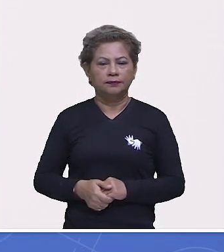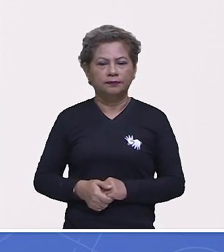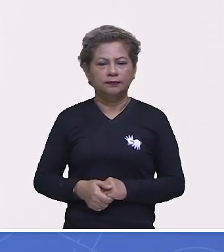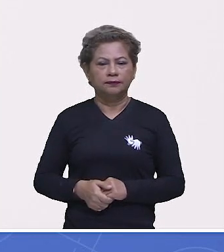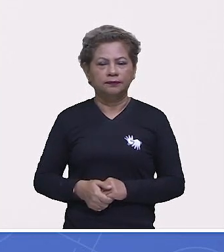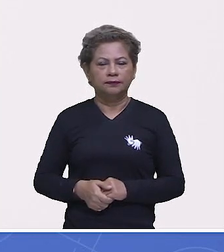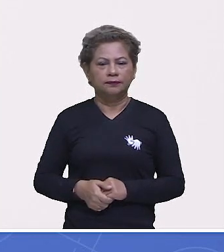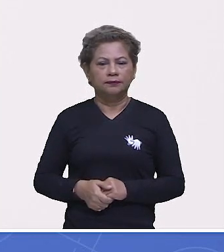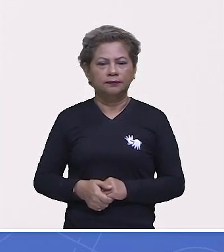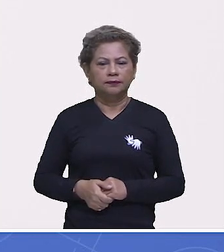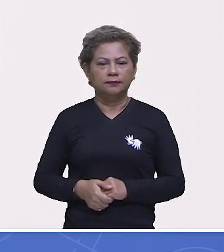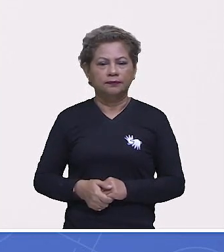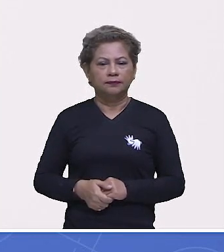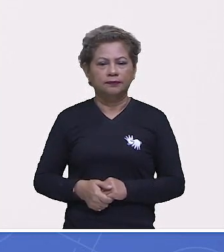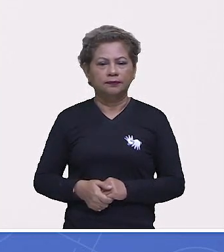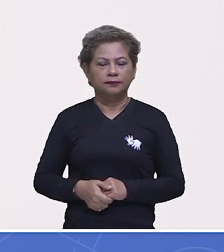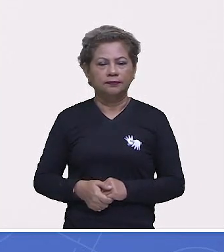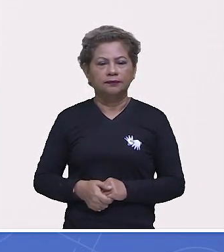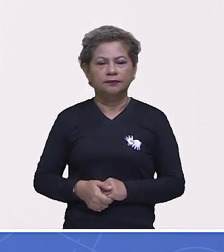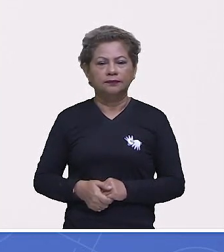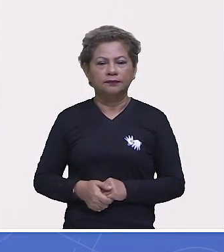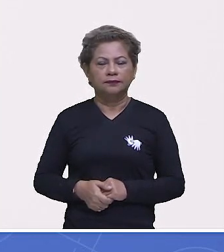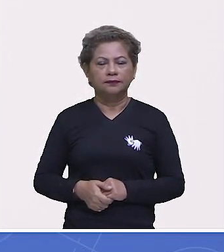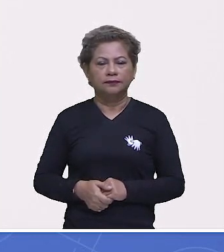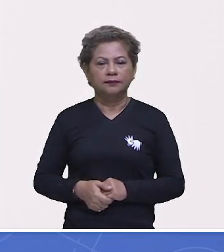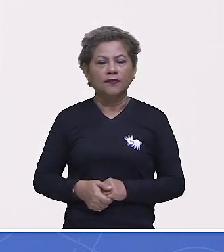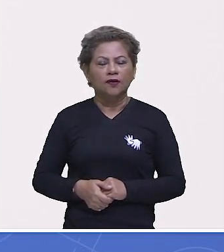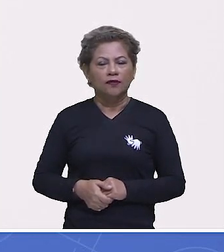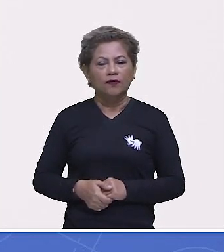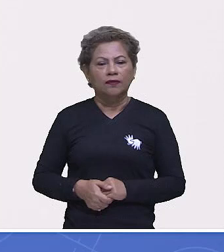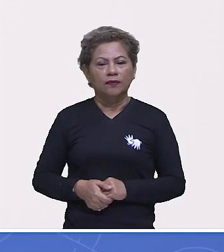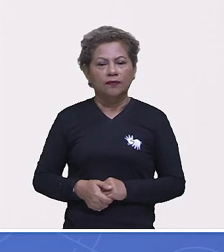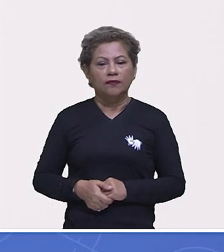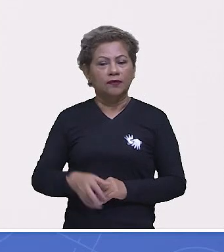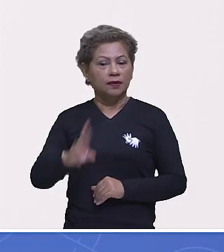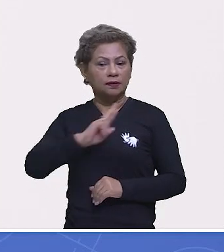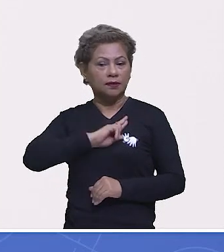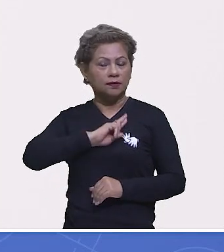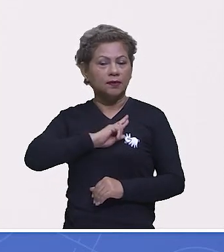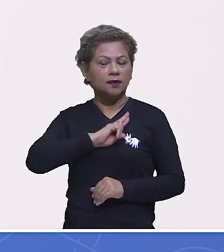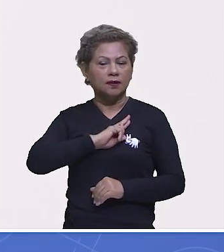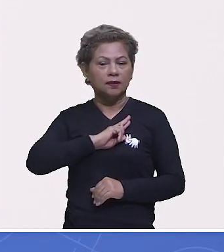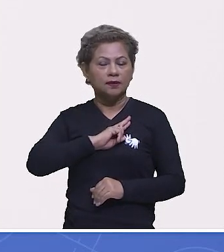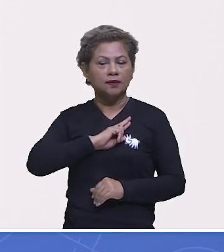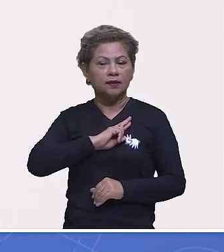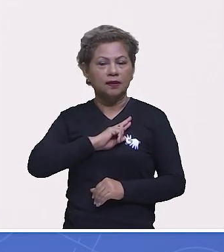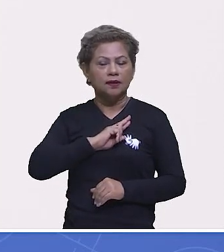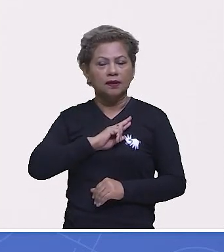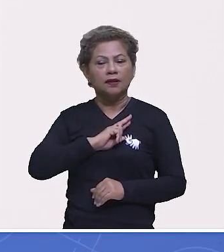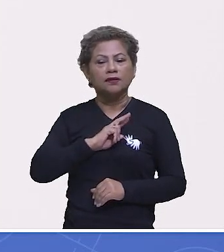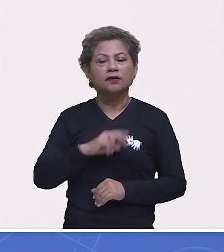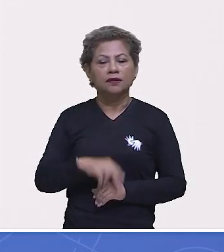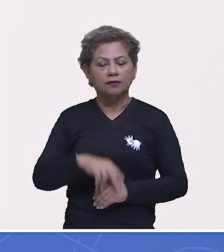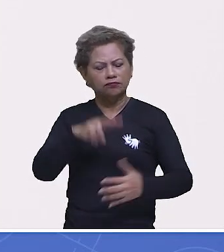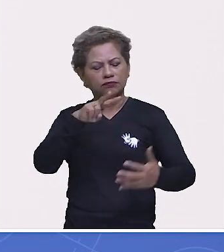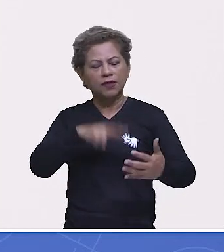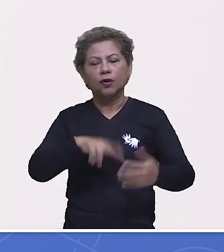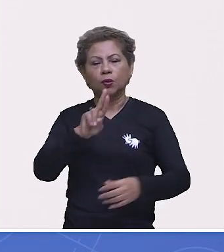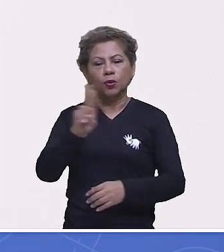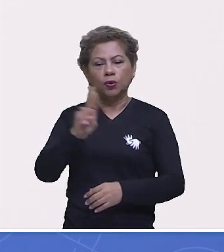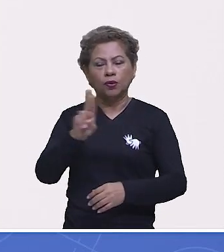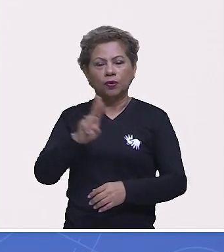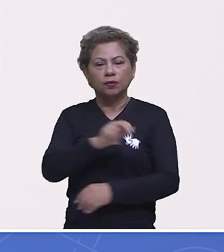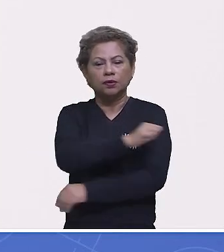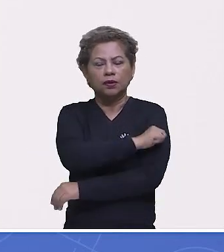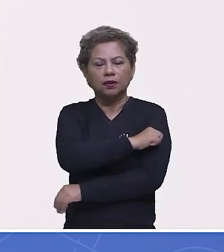Vamos ver quem mais. Vamos ver quem mais vai responder aí. A gente está fazendo aqui a leitura no chat. João Paulo,